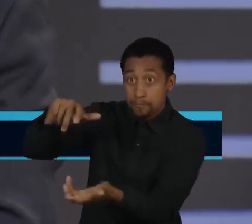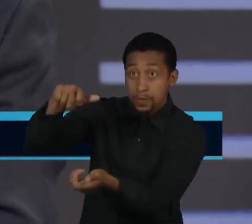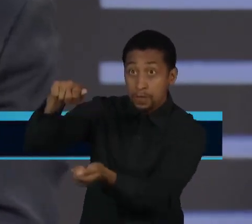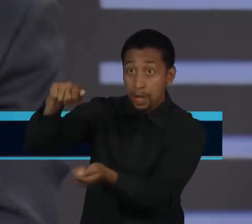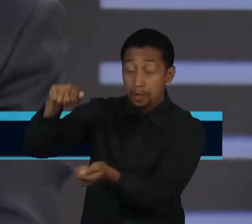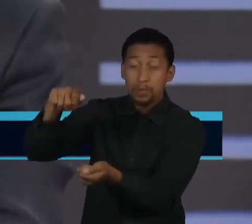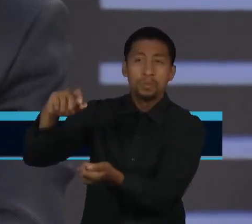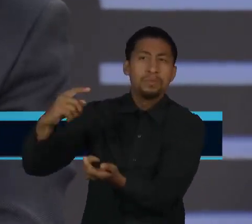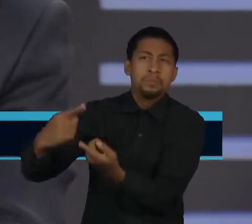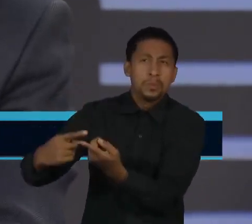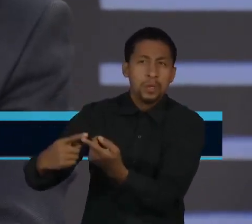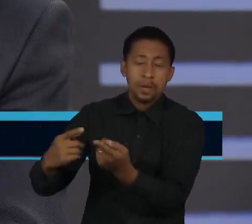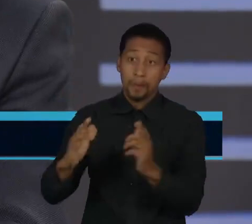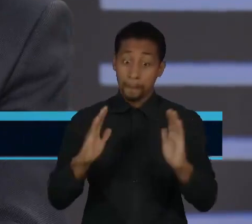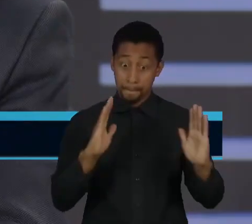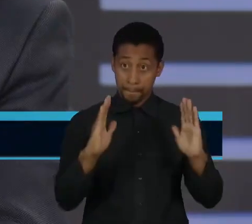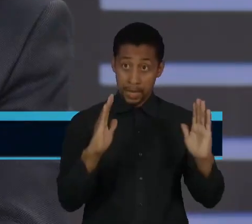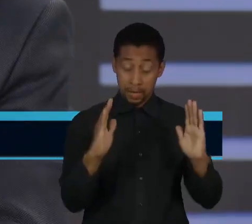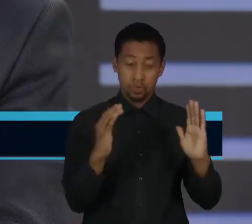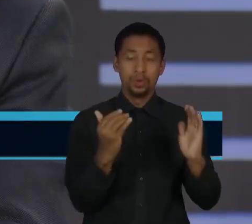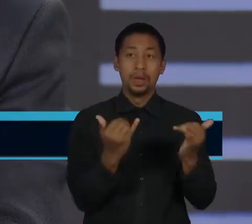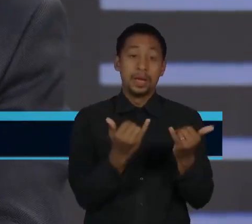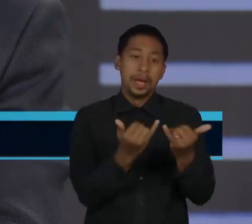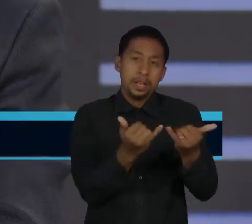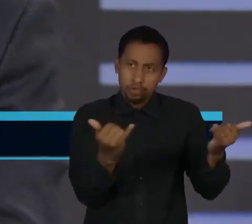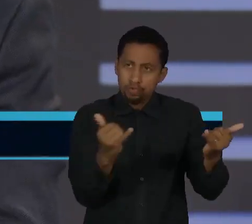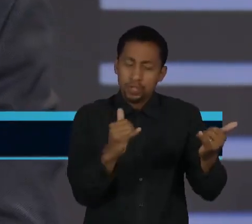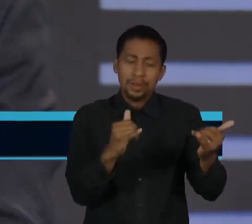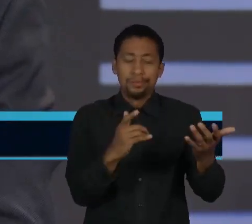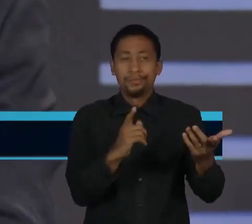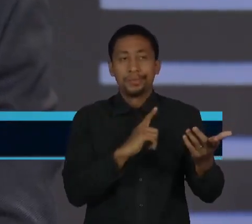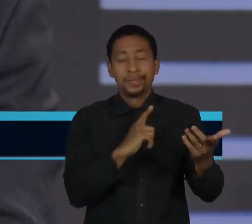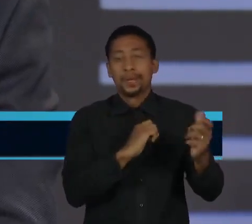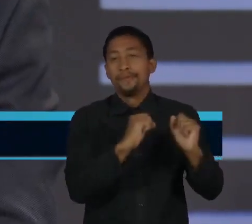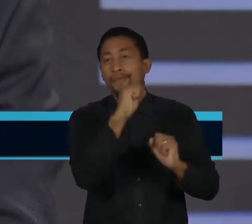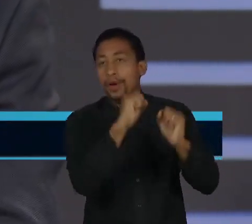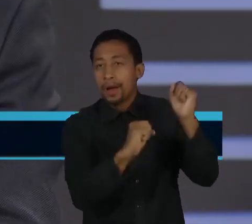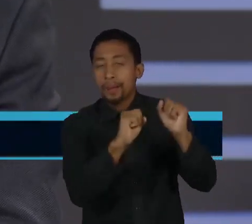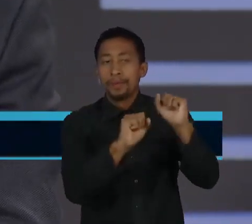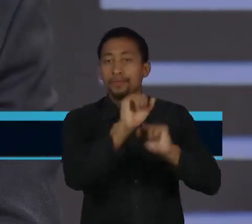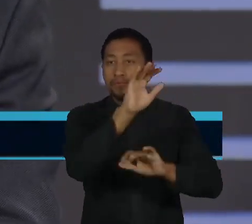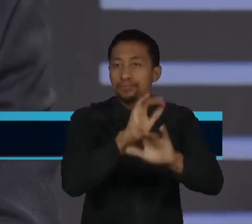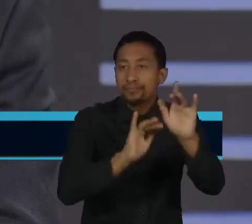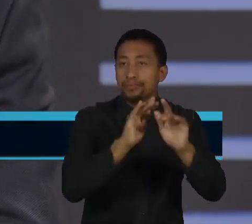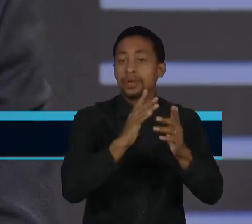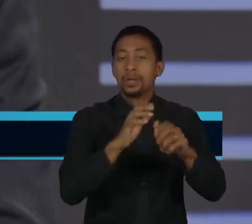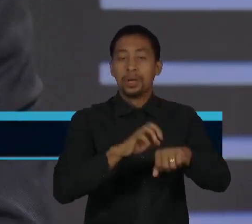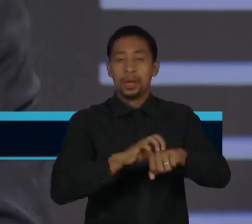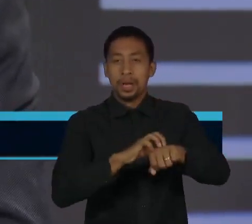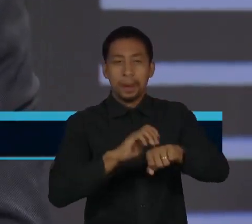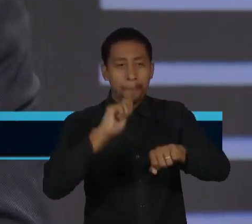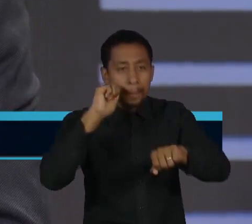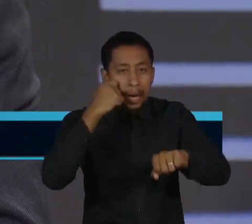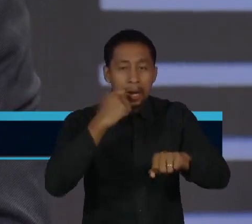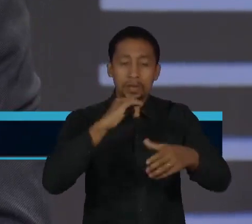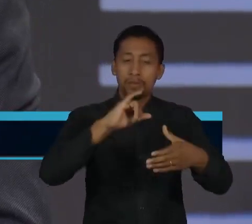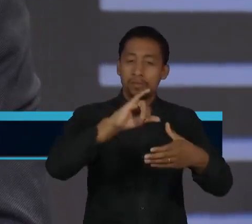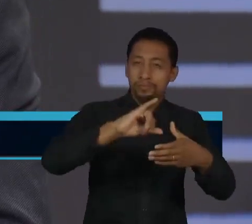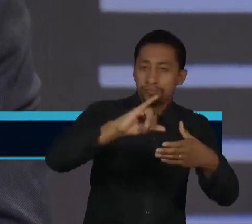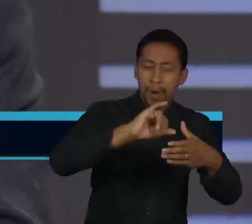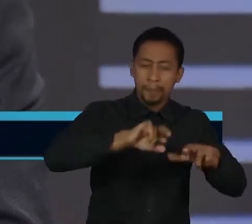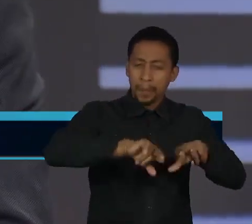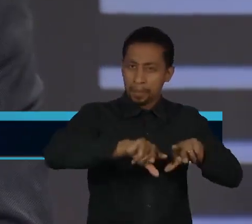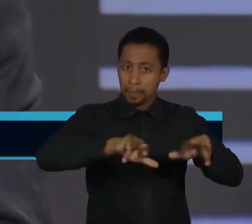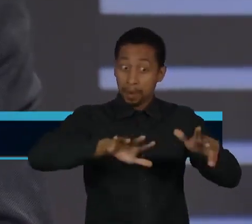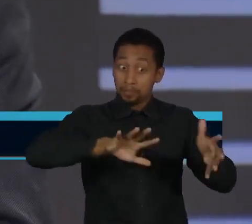é você transferir combustíveis fósseis ao longo do tempo e cada vez mais investir em energia renovável. O Brasil